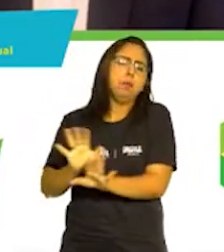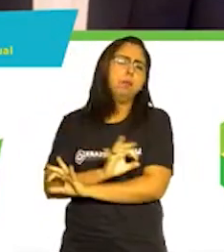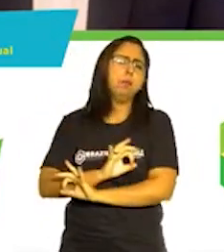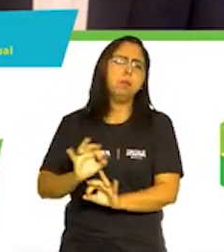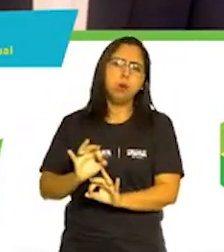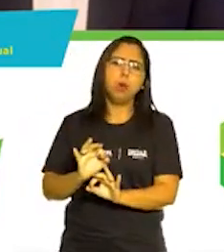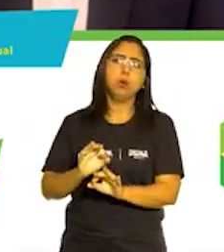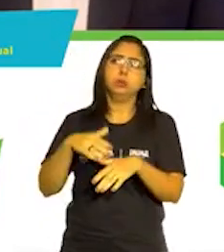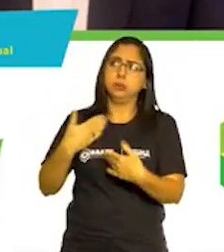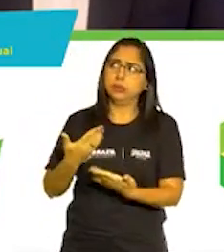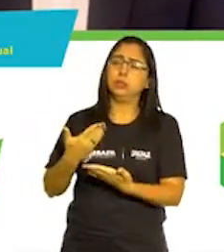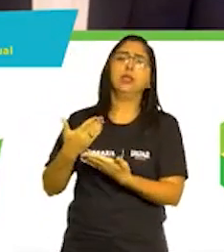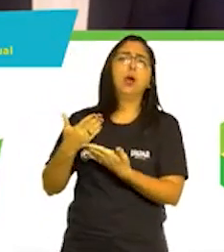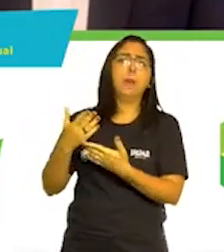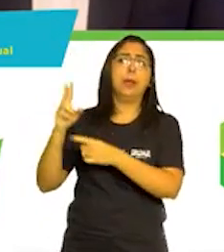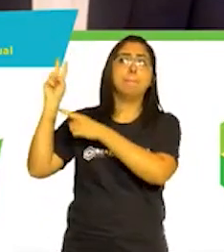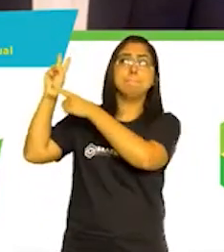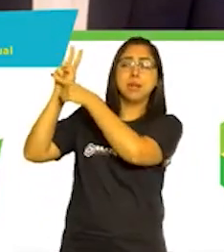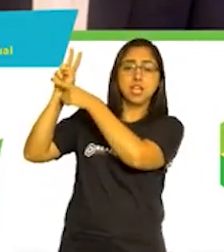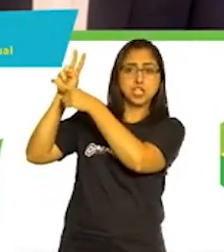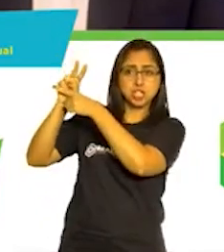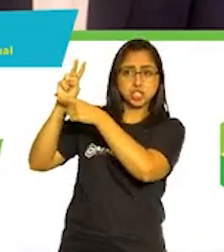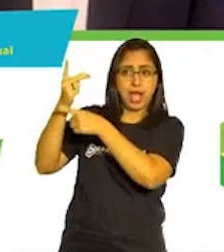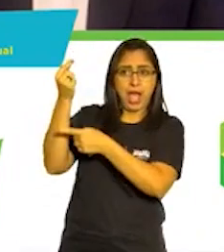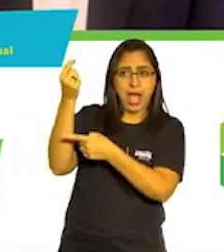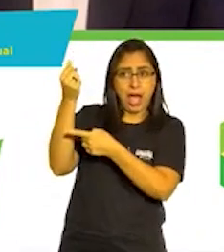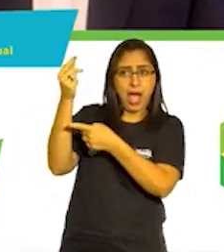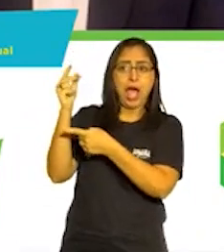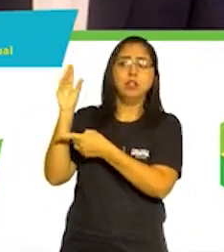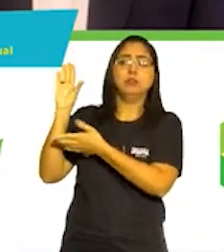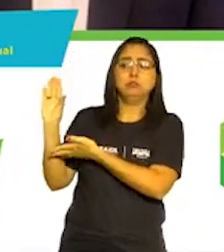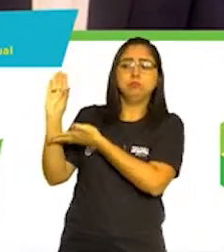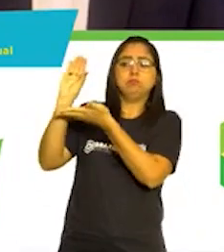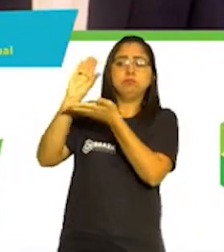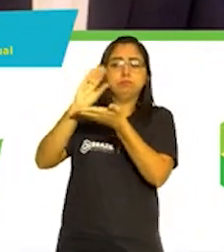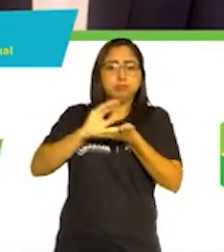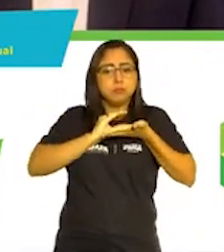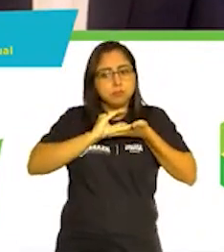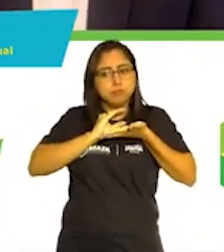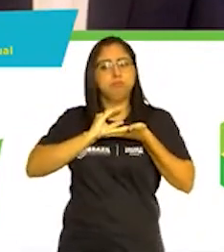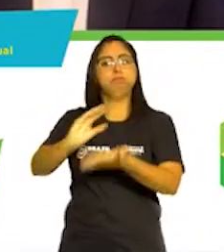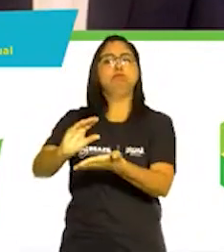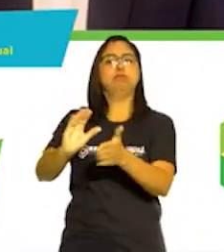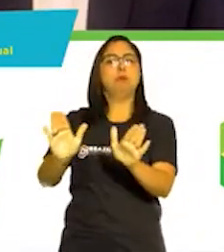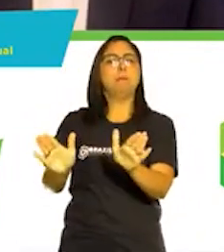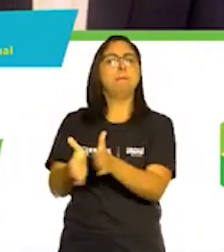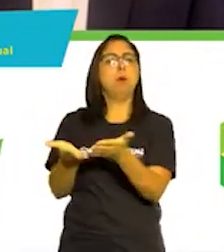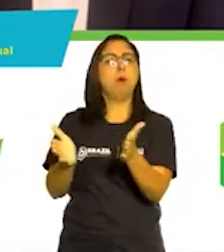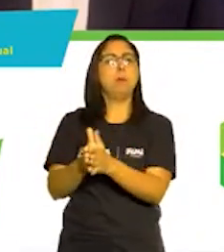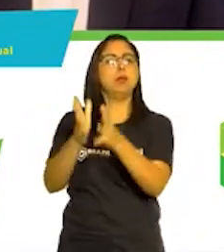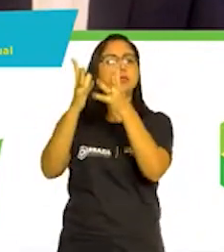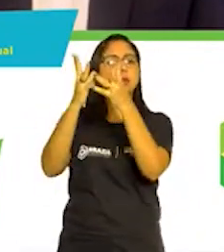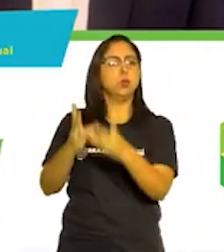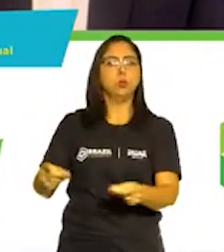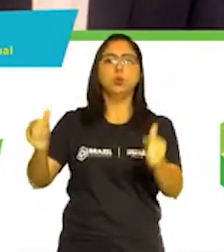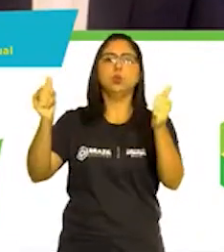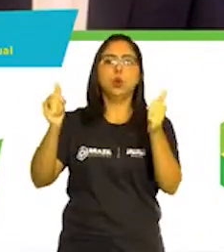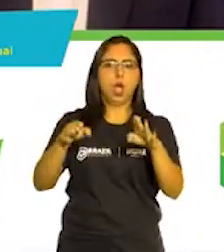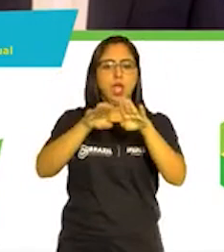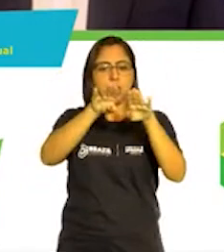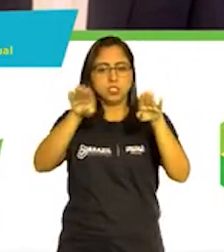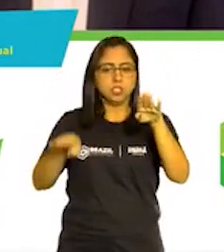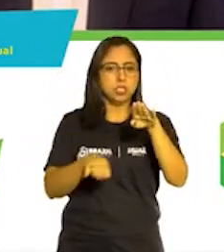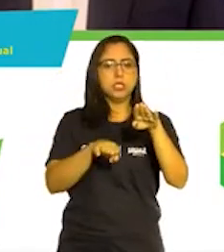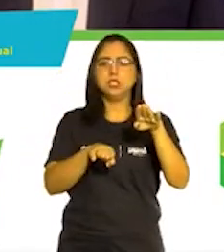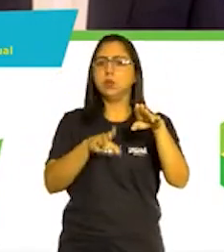pegar emprestado para fazer esse grande investimento na erradicação da pobreza e na redução das desigualdades. Para isso,